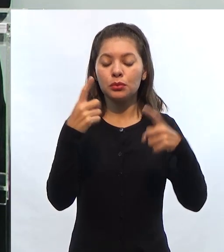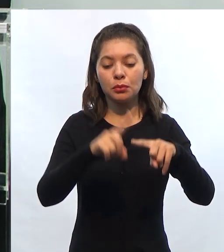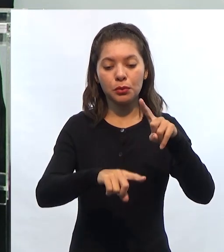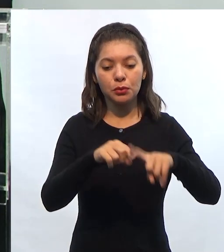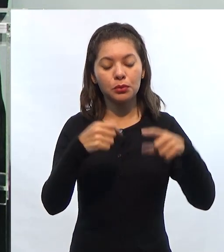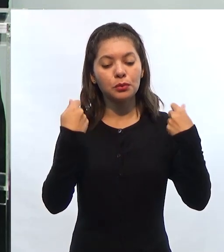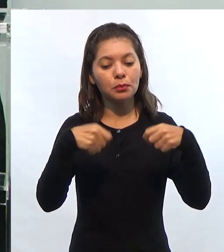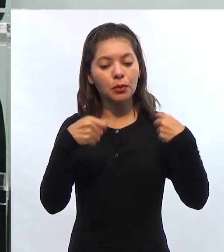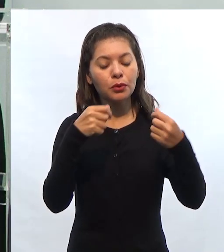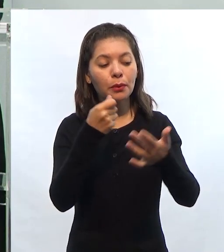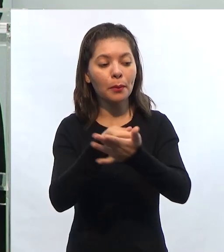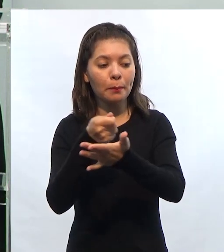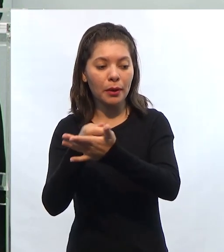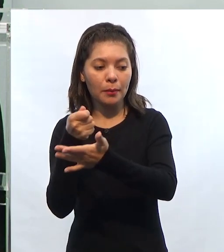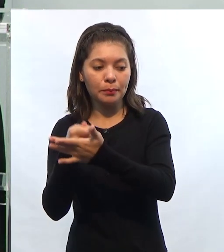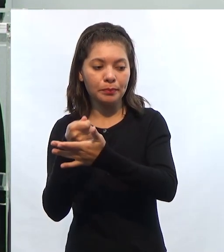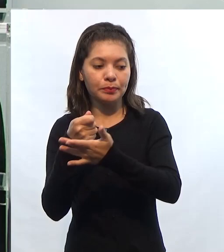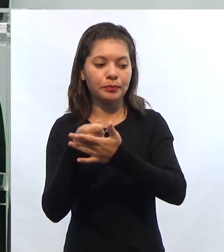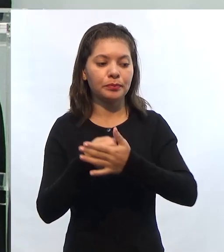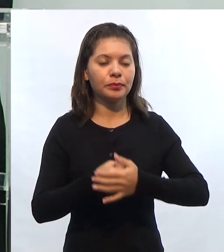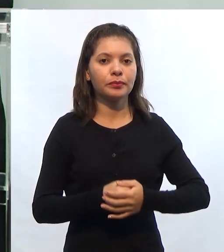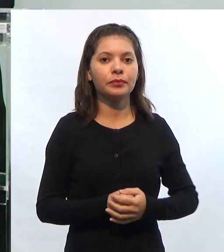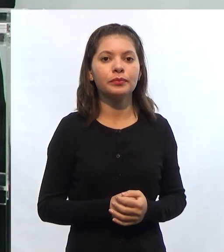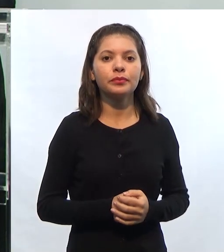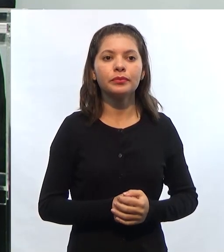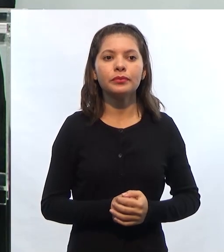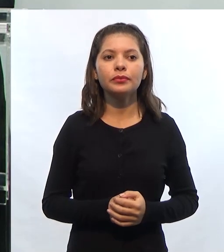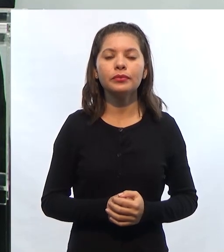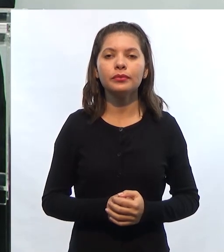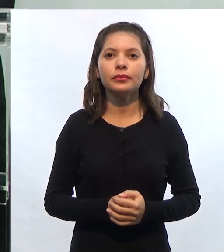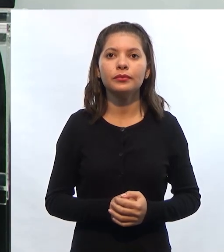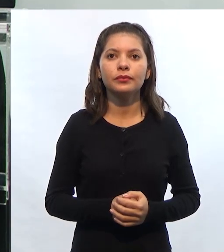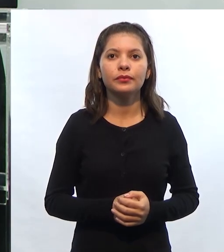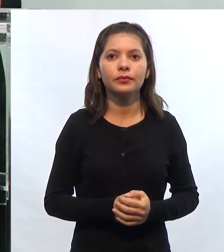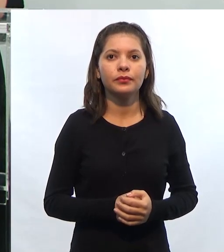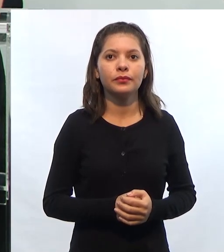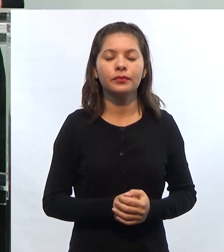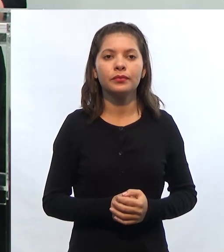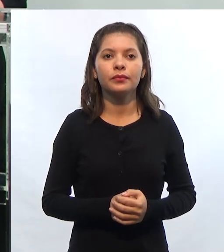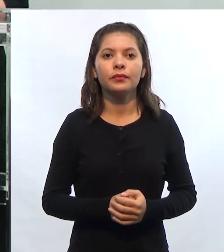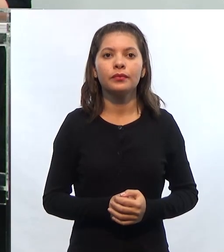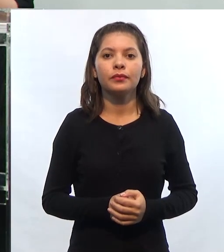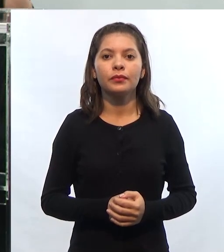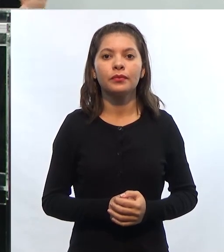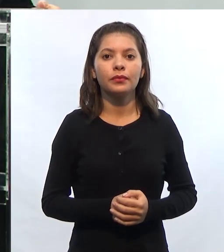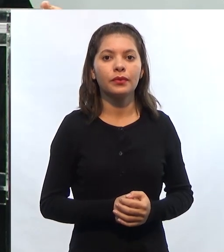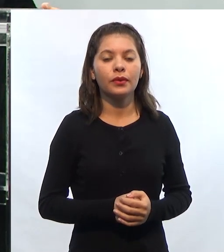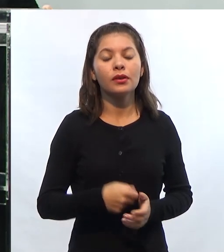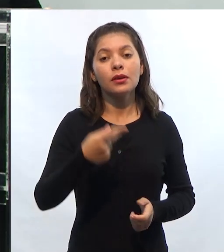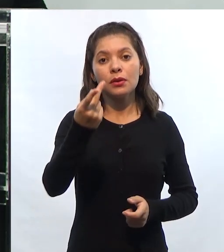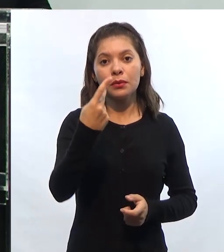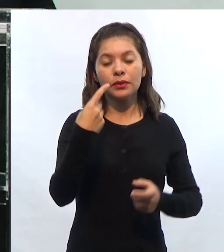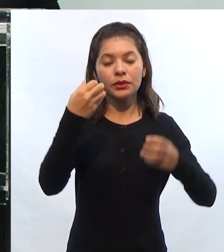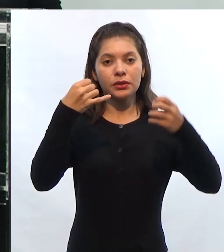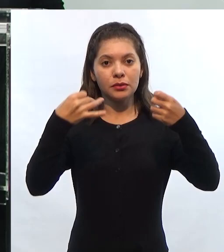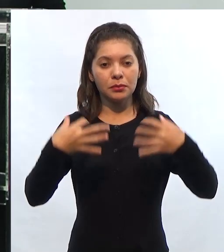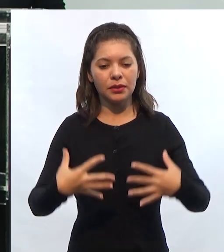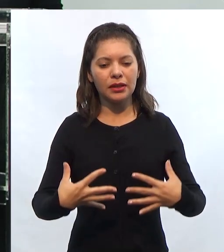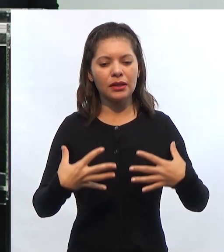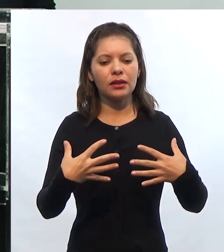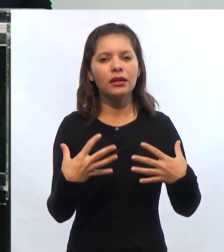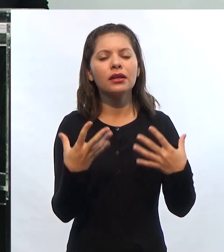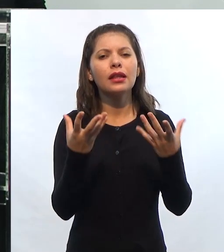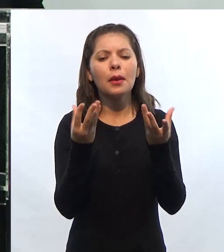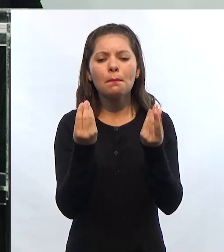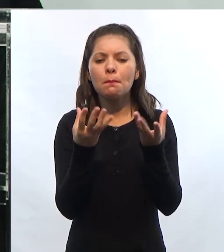e que pode comprar aquele produto. Tem condições de comprar aquele produto. Essa é a demanda. Então, quando a gente diz,